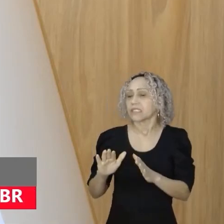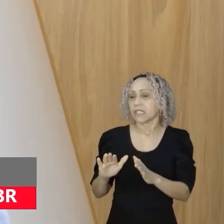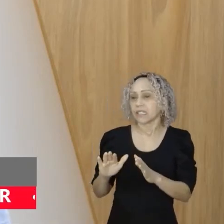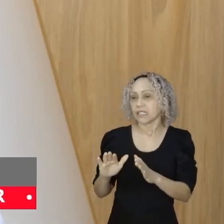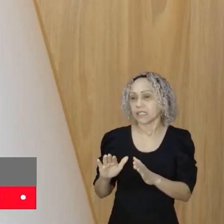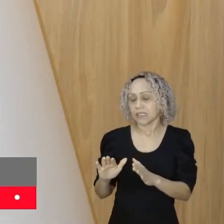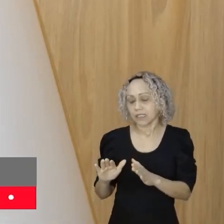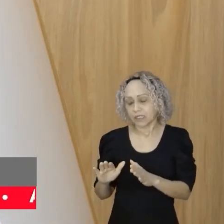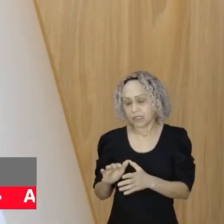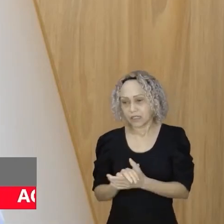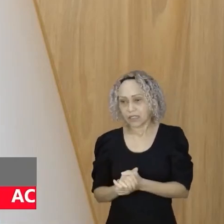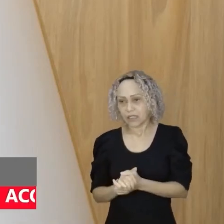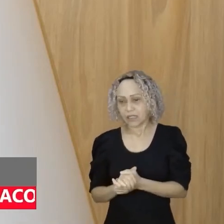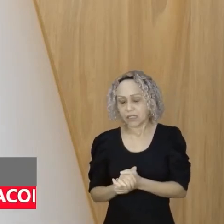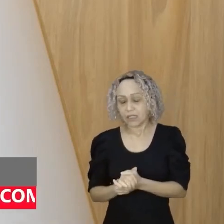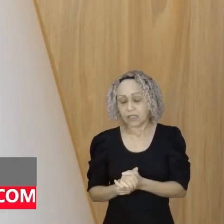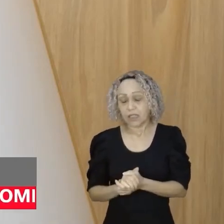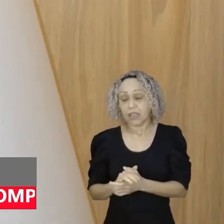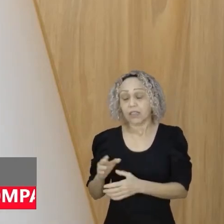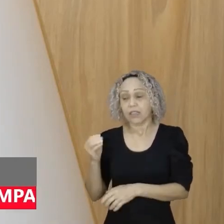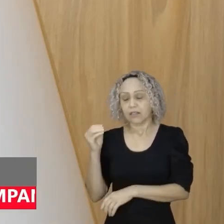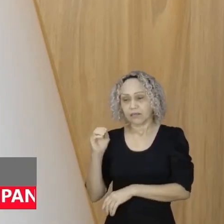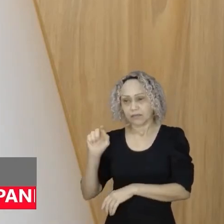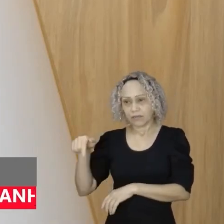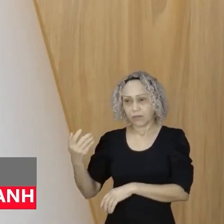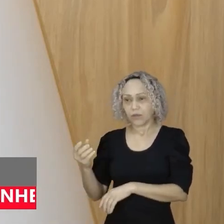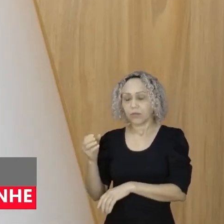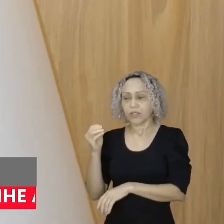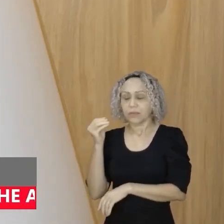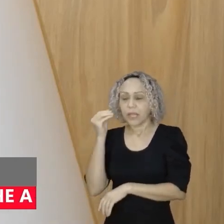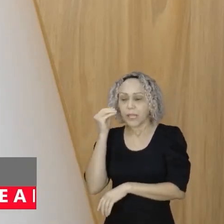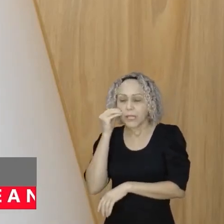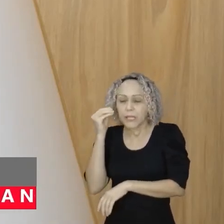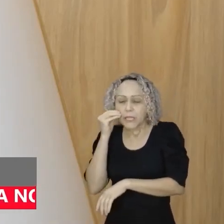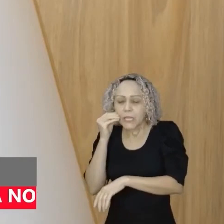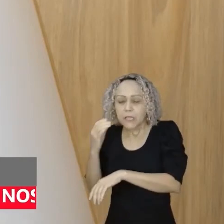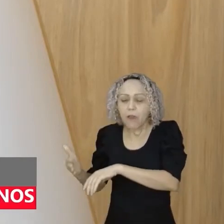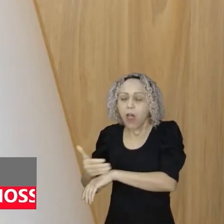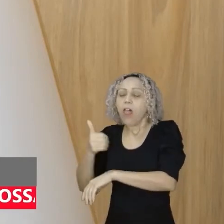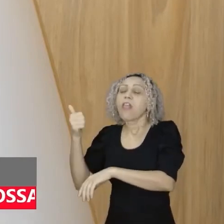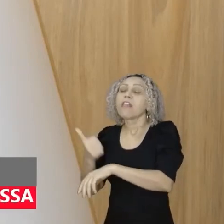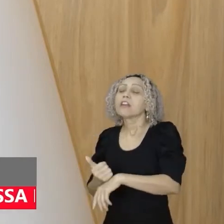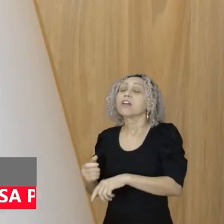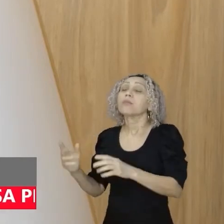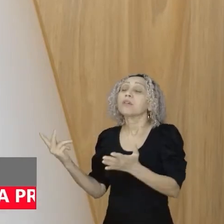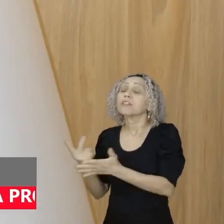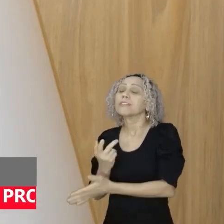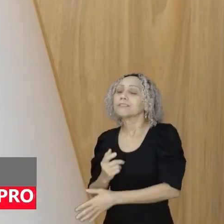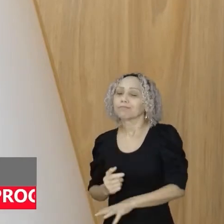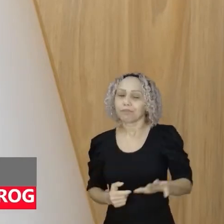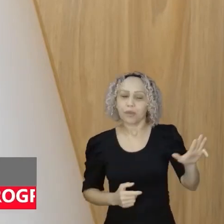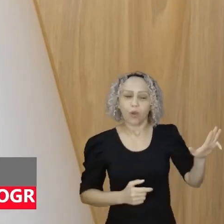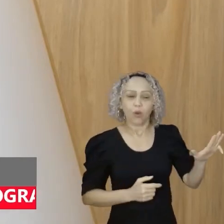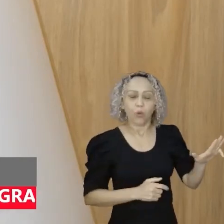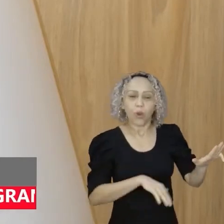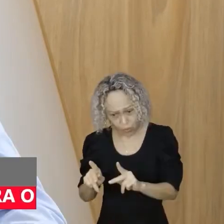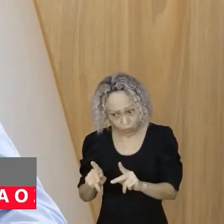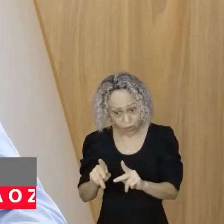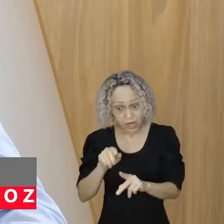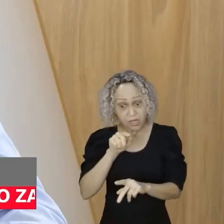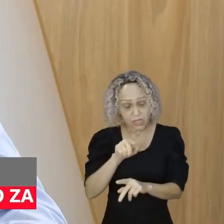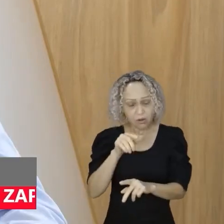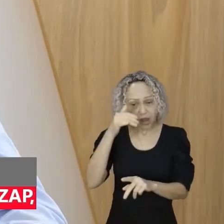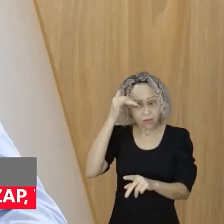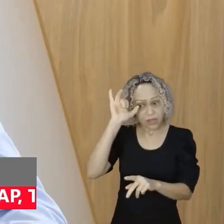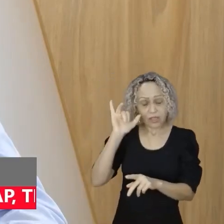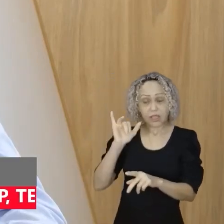o presidente do Congresso e faz uma marcha de defesa da democracia. Com isso, nós conseguimos não fazer com que o golpe